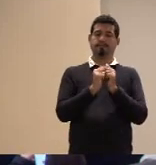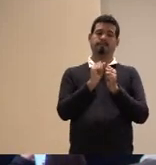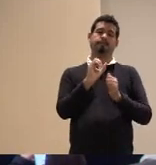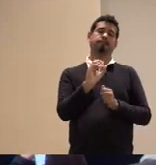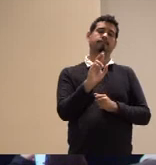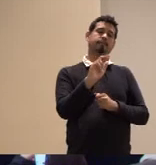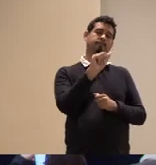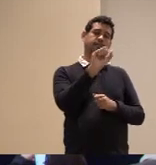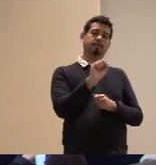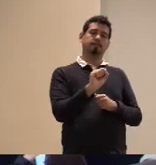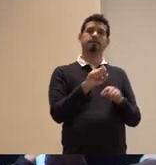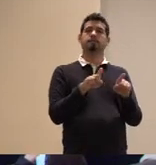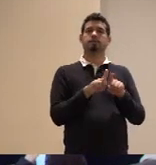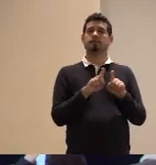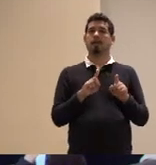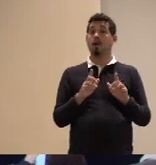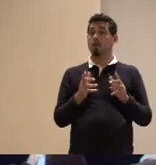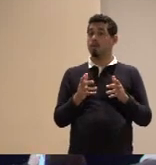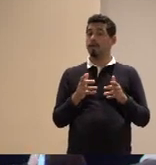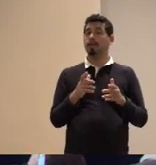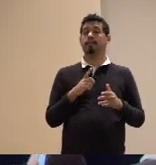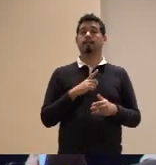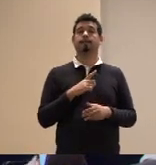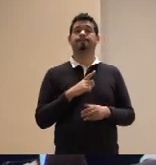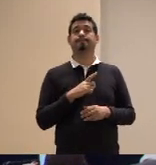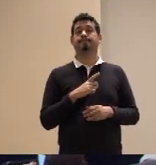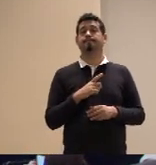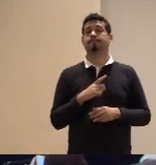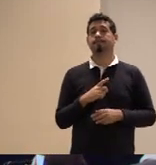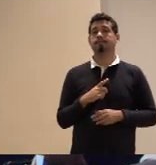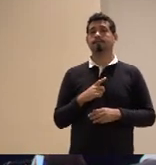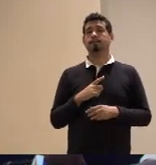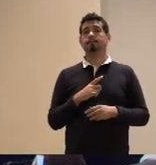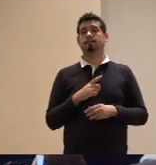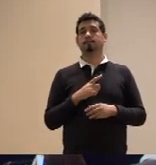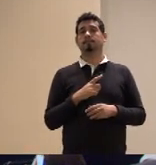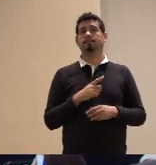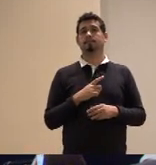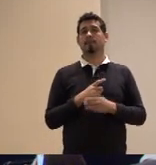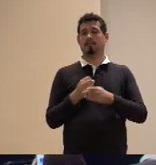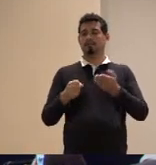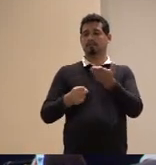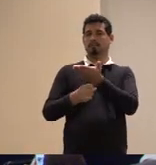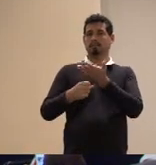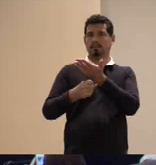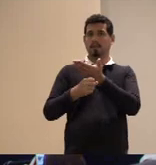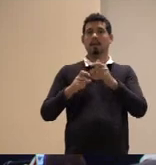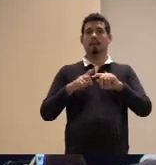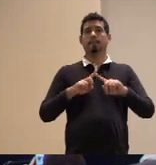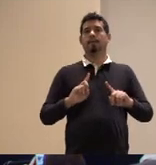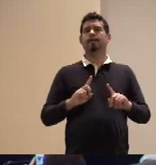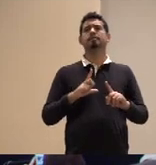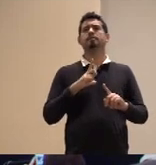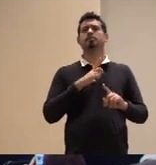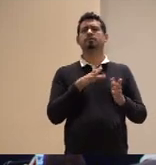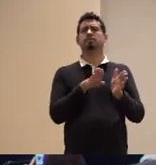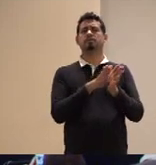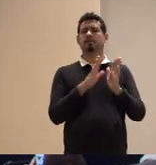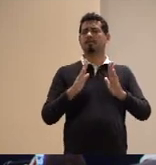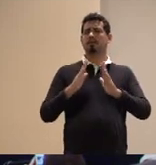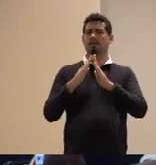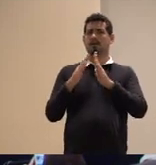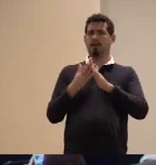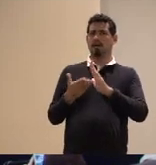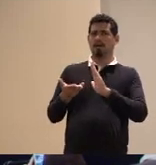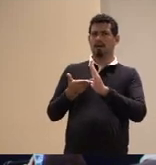né, nessa parte de agora estar lá na alta complexidade. E chegando no abrigo